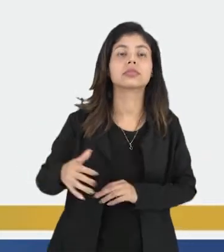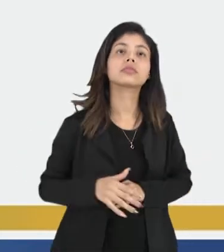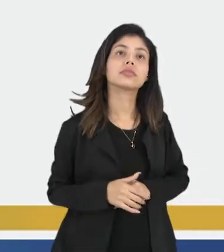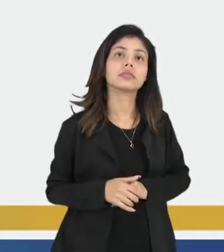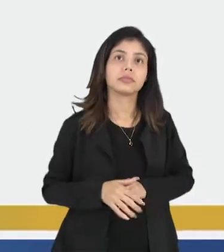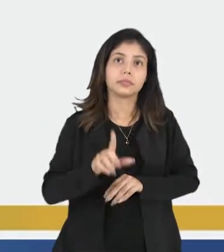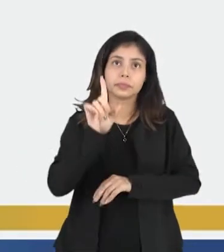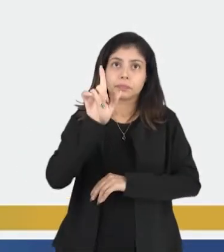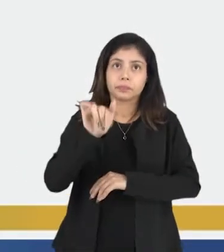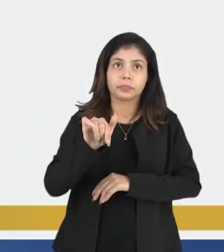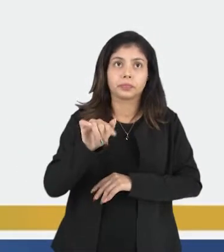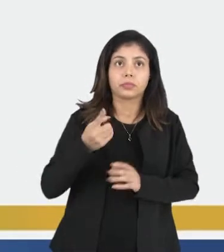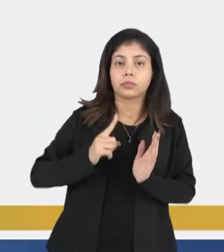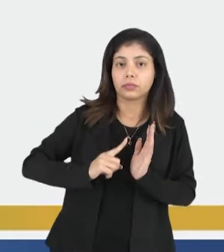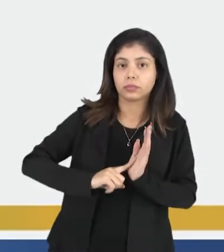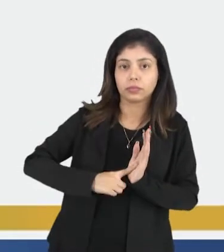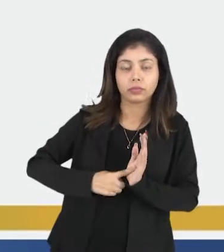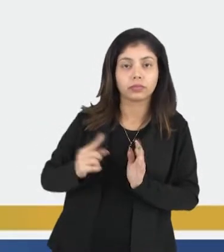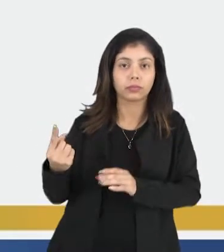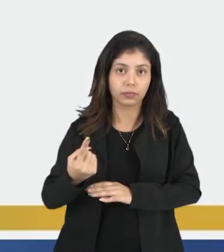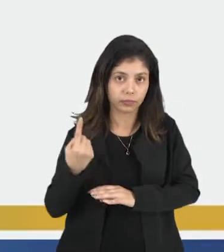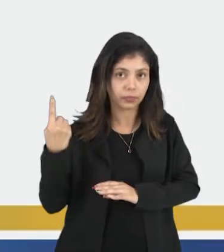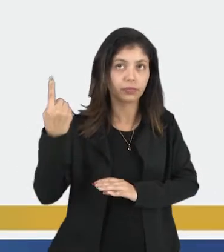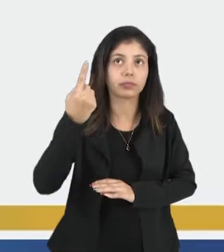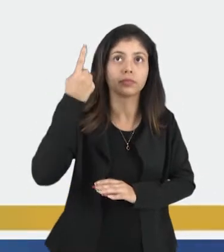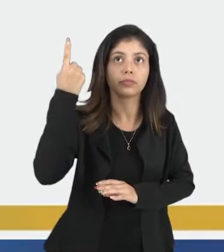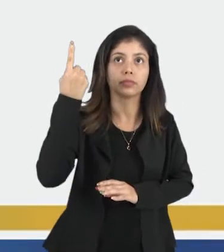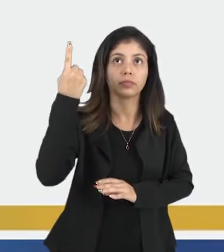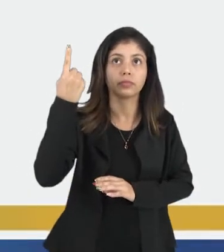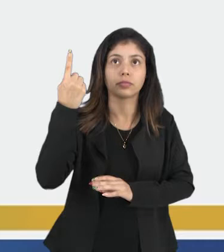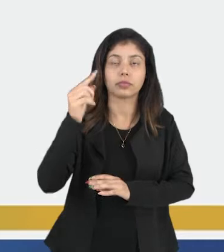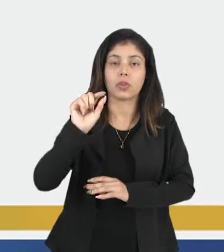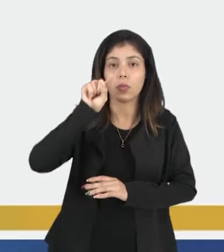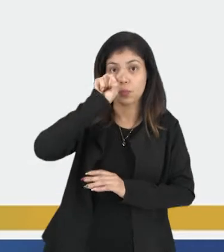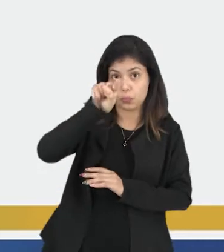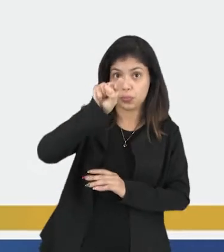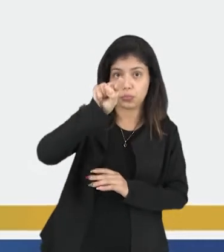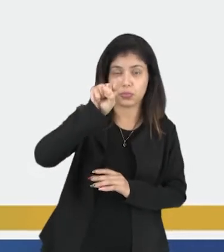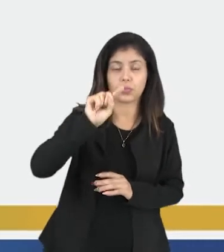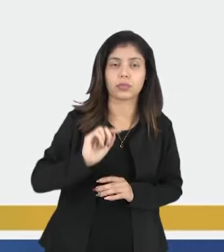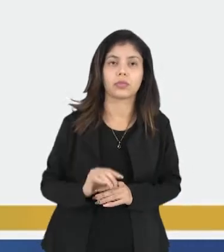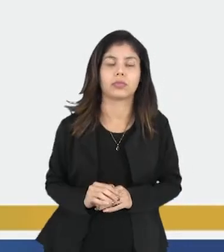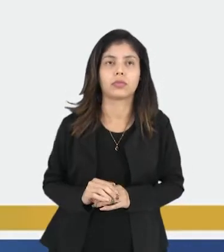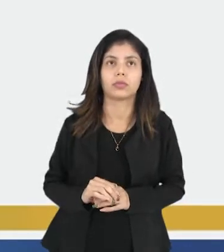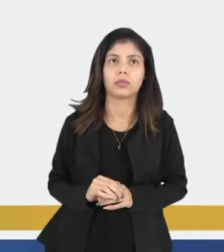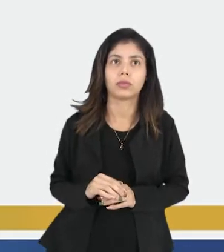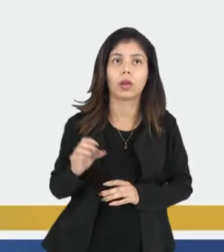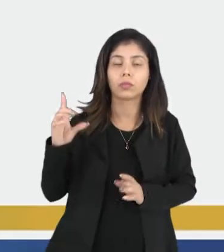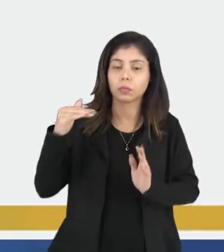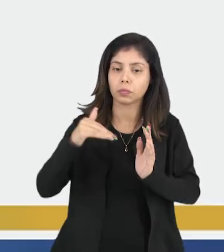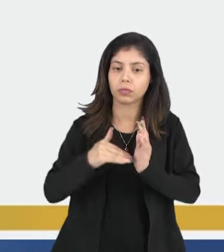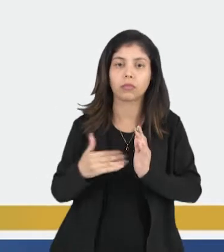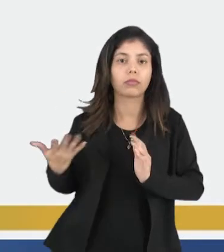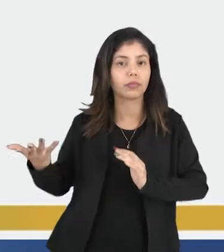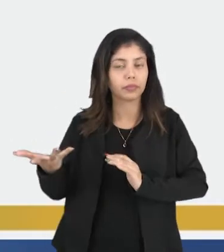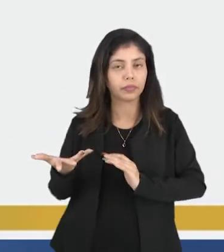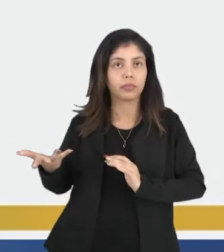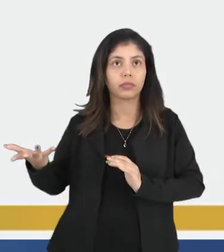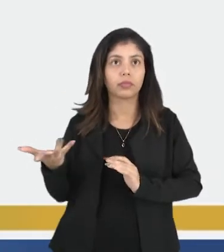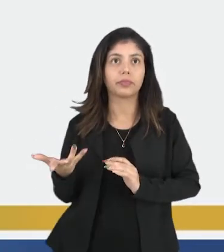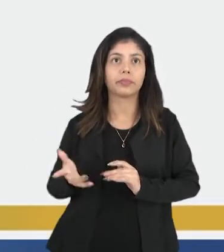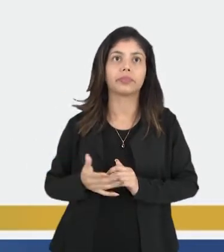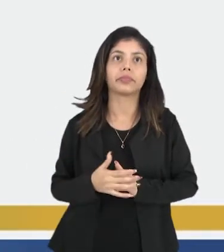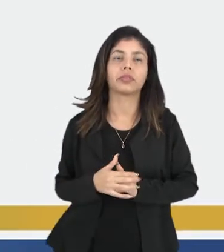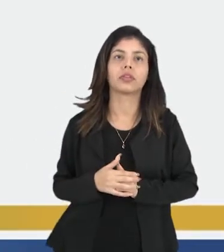é o ponto mais alto da pirâmide aí o ápice da pirâmide até a sua base tudo bem